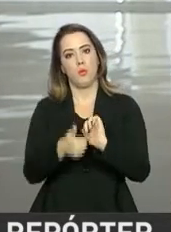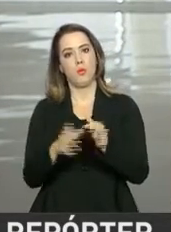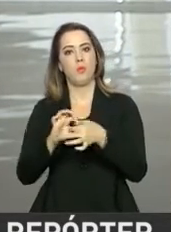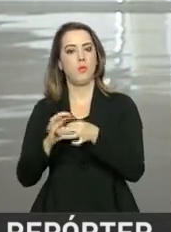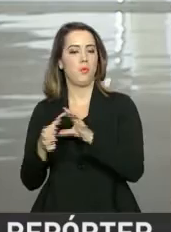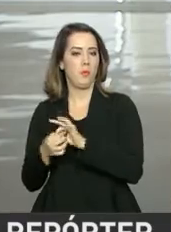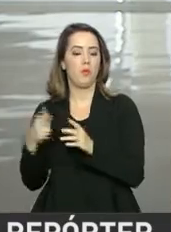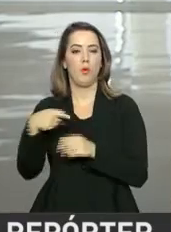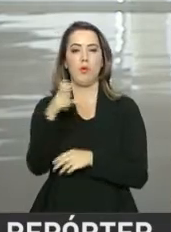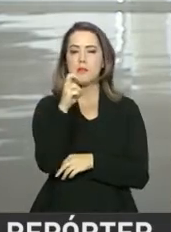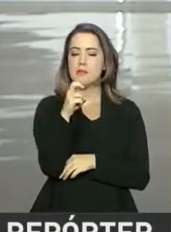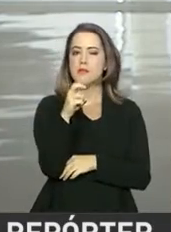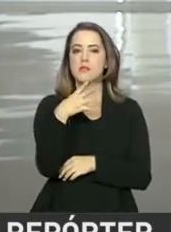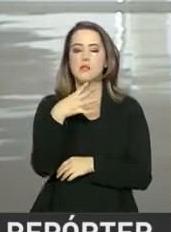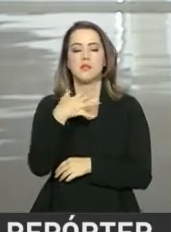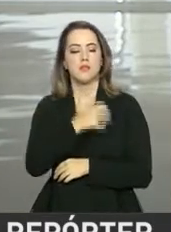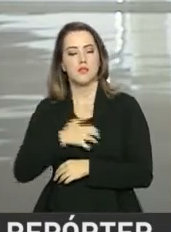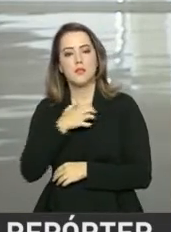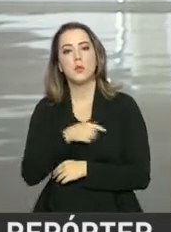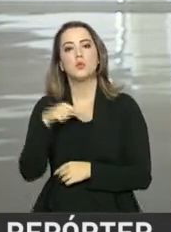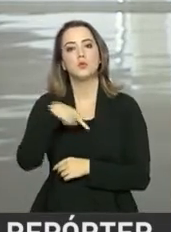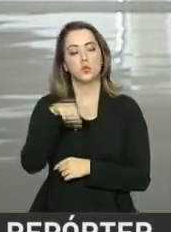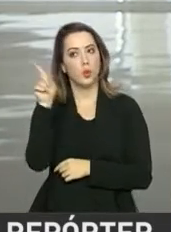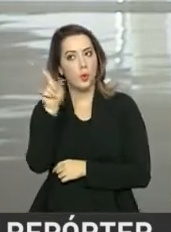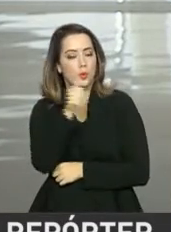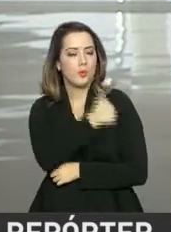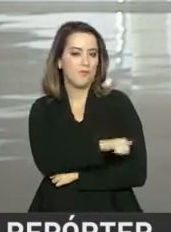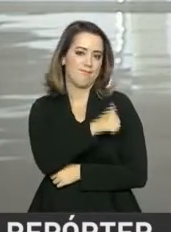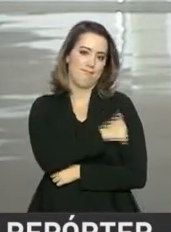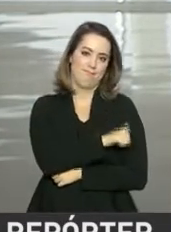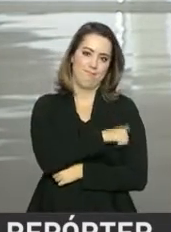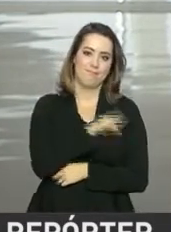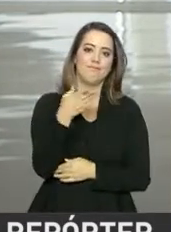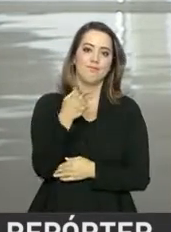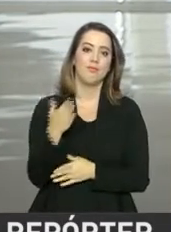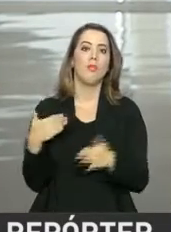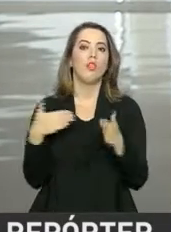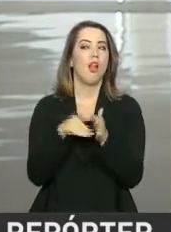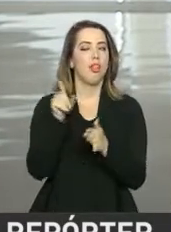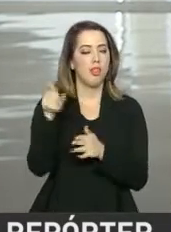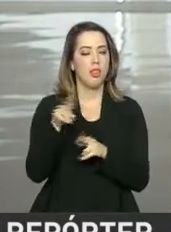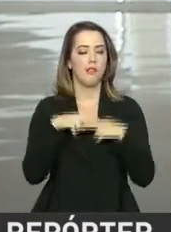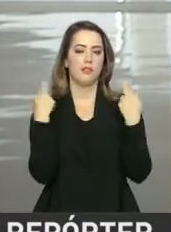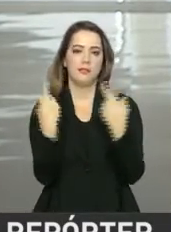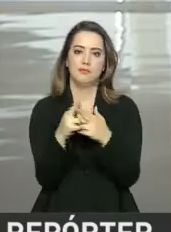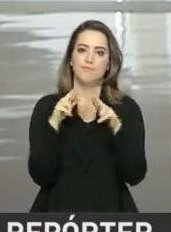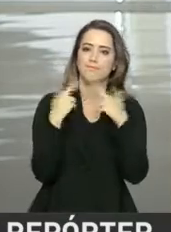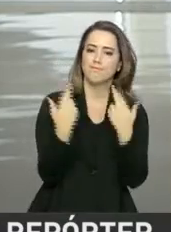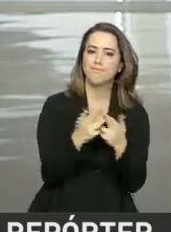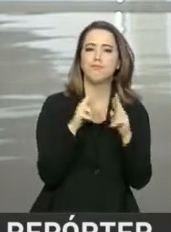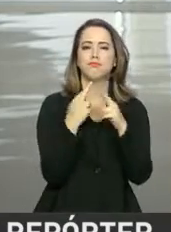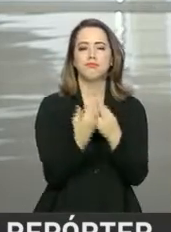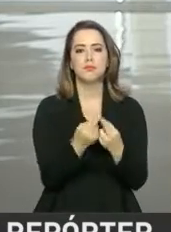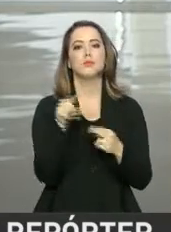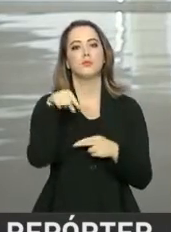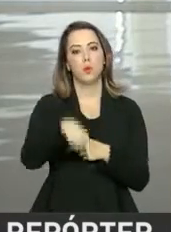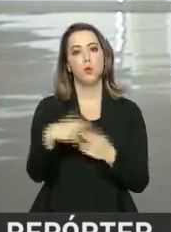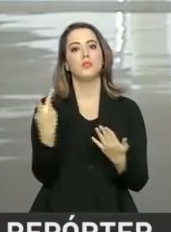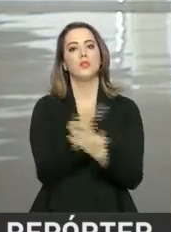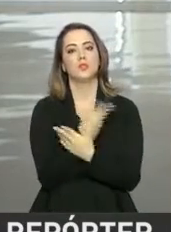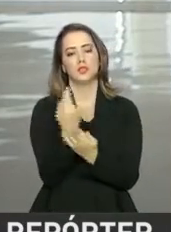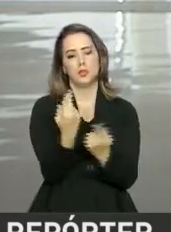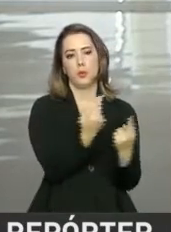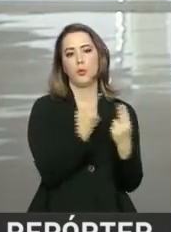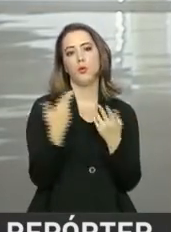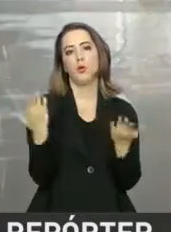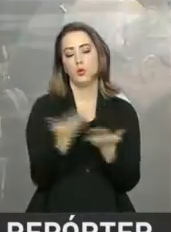dia 5 de agosto, na capital carioca. Por conta disso, até lá, reuniões como esta que ocorreram nesta manhã